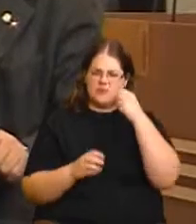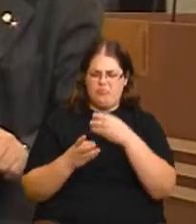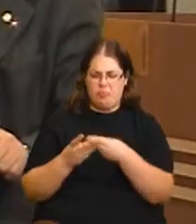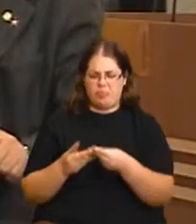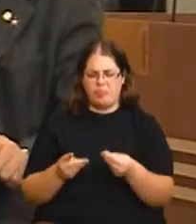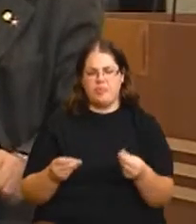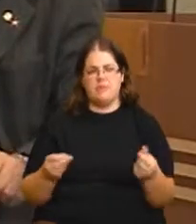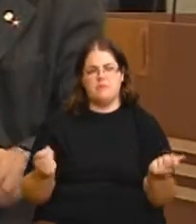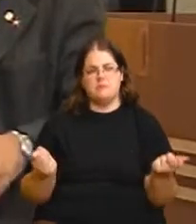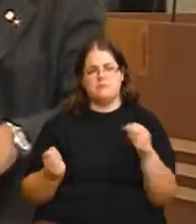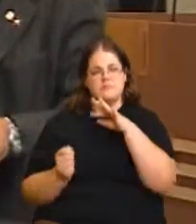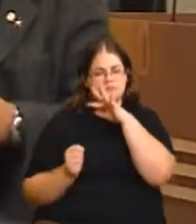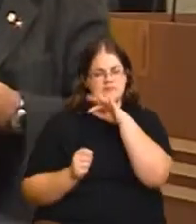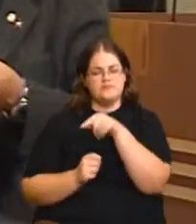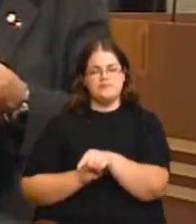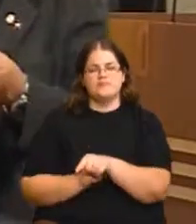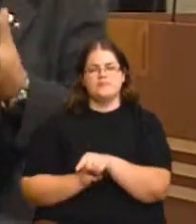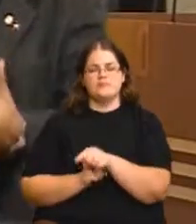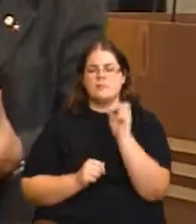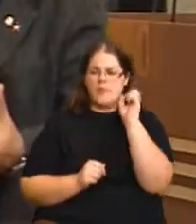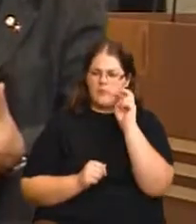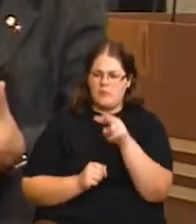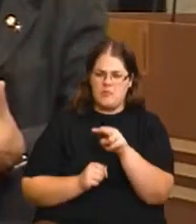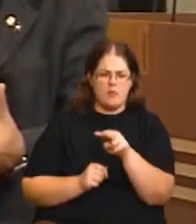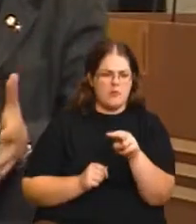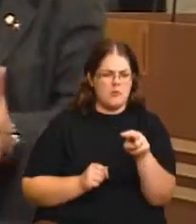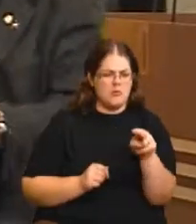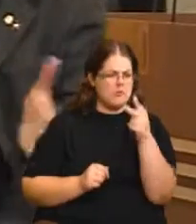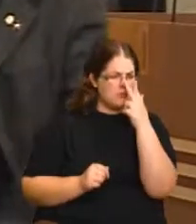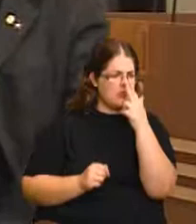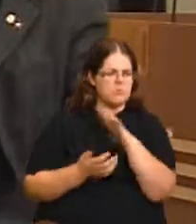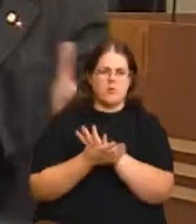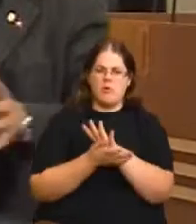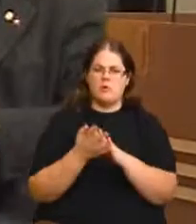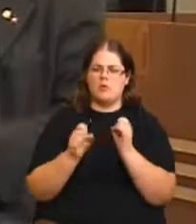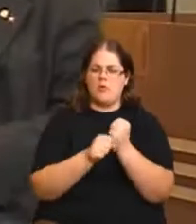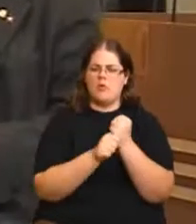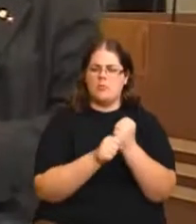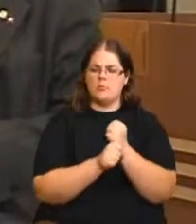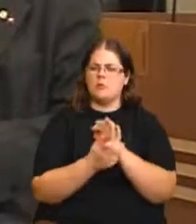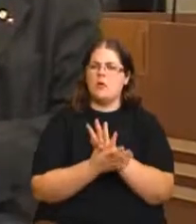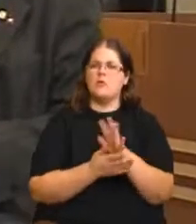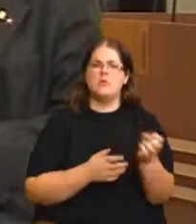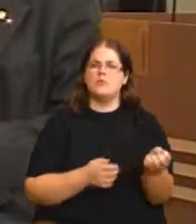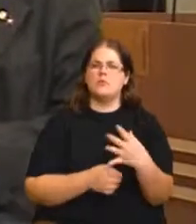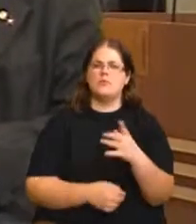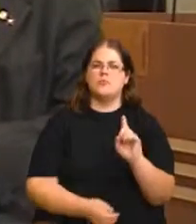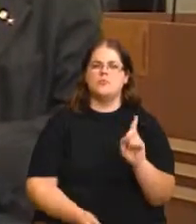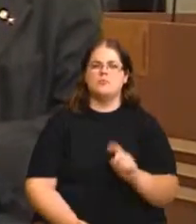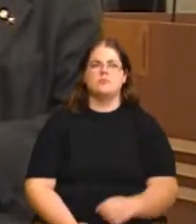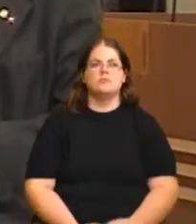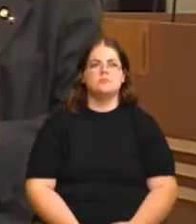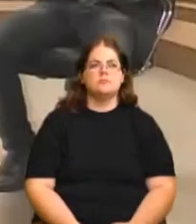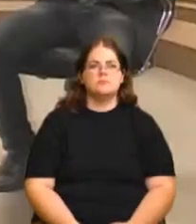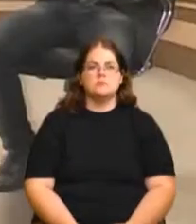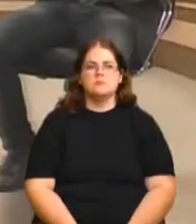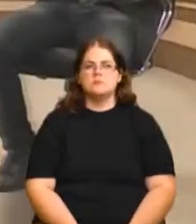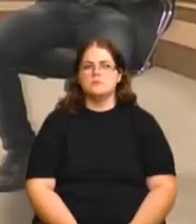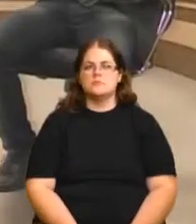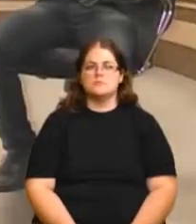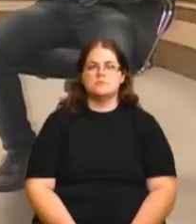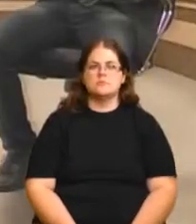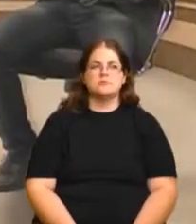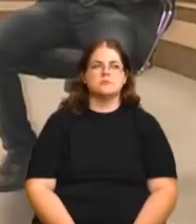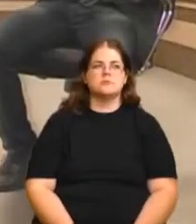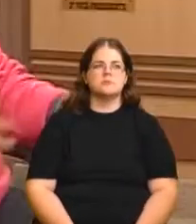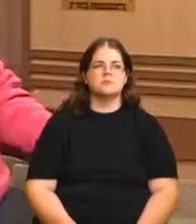determinados trechos. Se a gente olhava o aspecto da obra, parecia que não tinha ocorrido obra nenhuma naquela localidade. Os primeiros depoimentos,